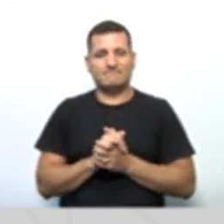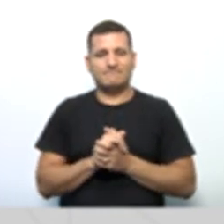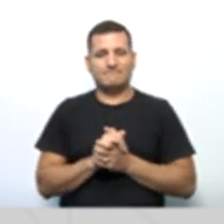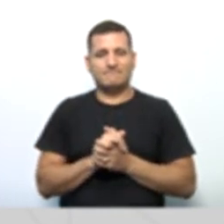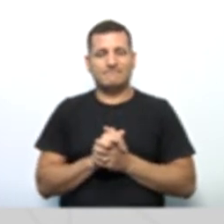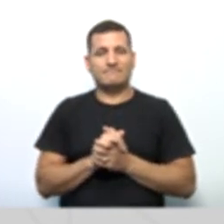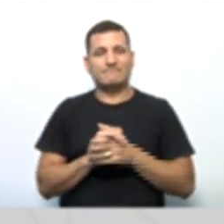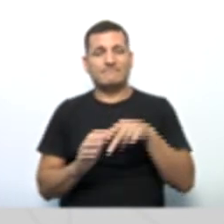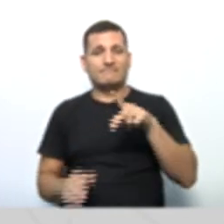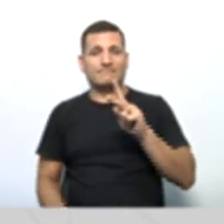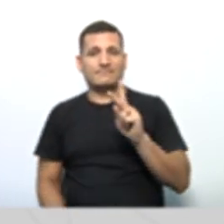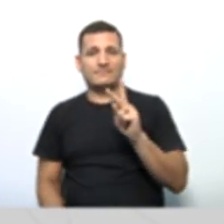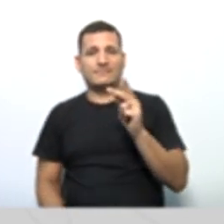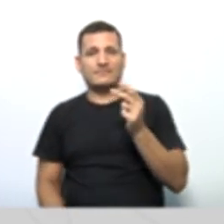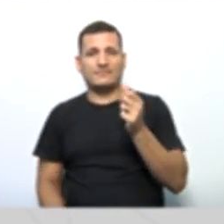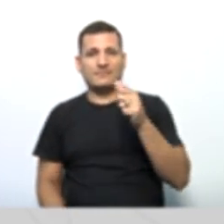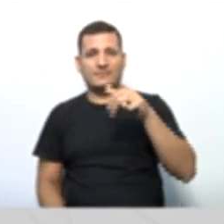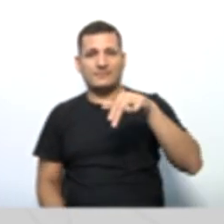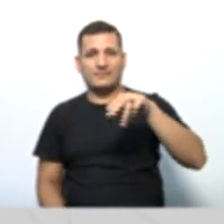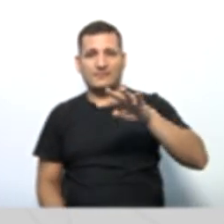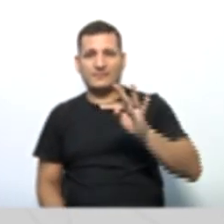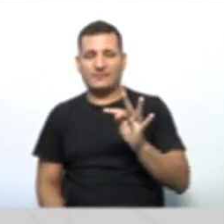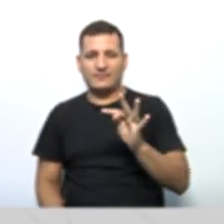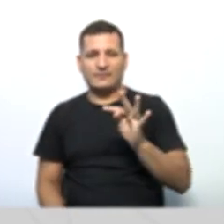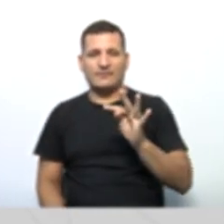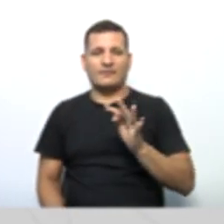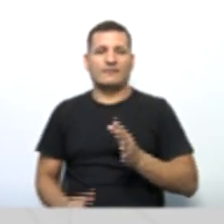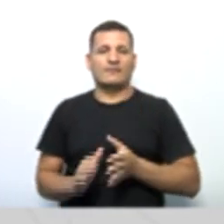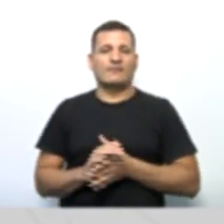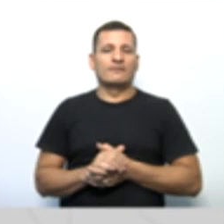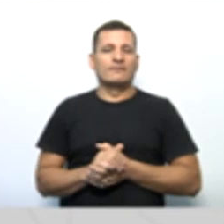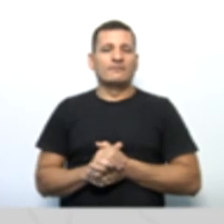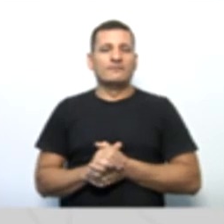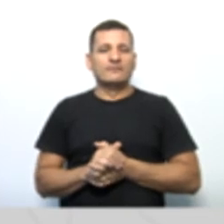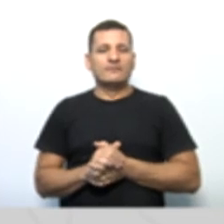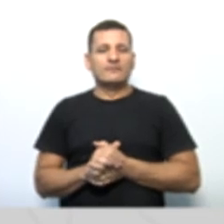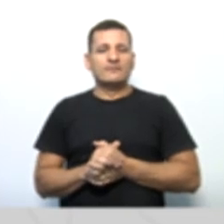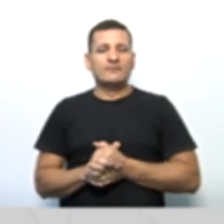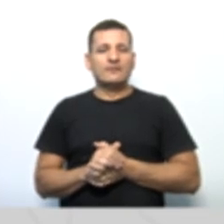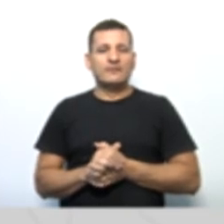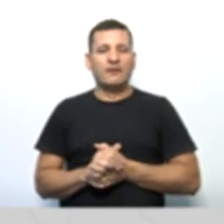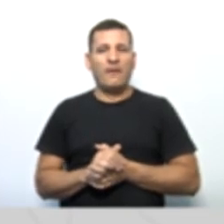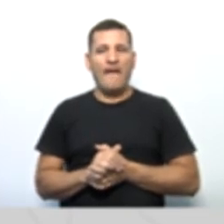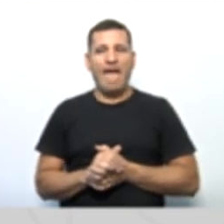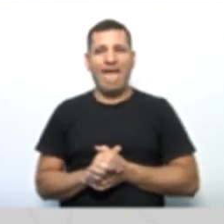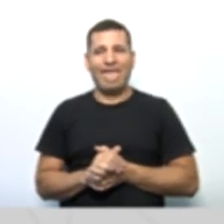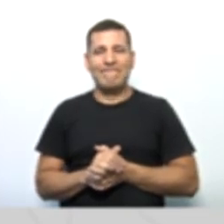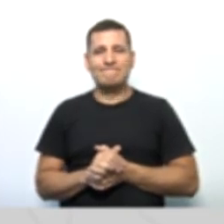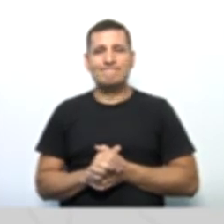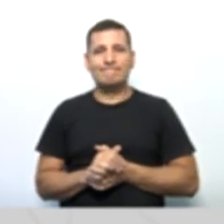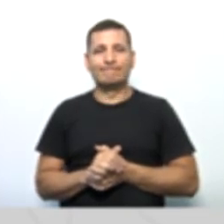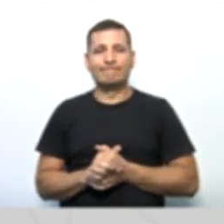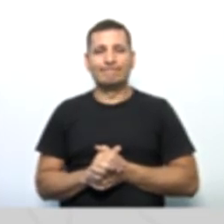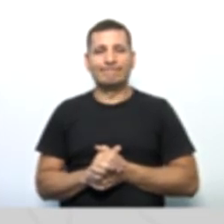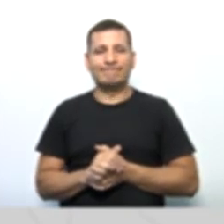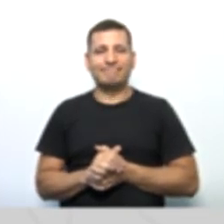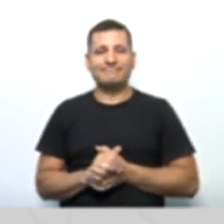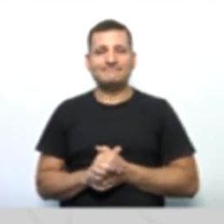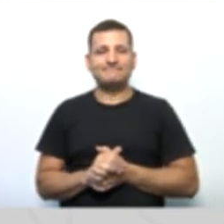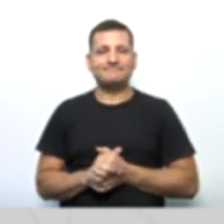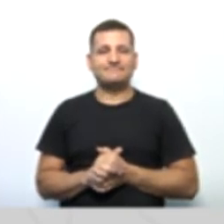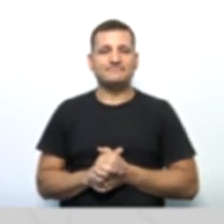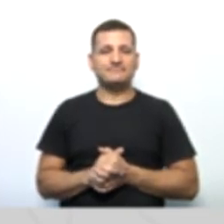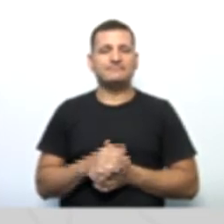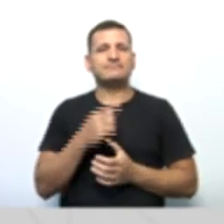ética kantiana, um K aqui para nos ajudar nessa resposta. Então vamos para a próxima. A vontade